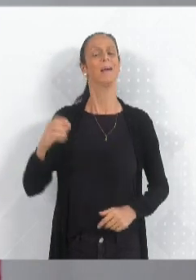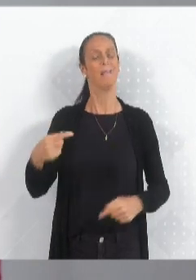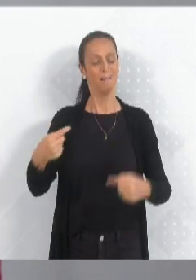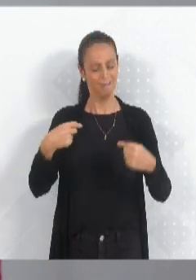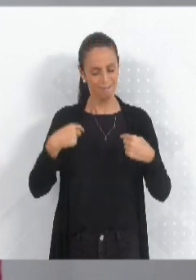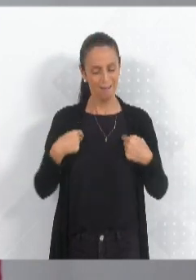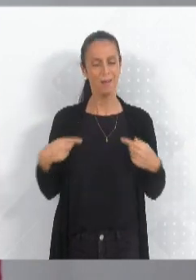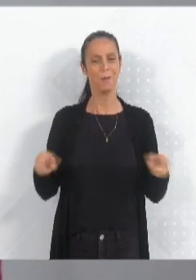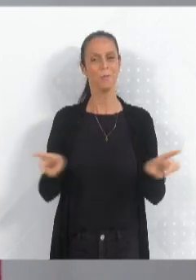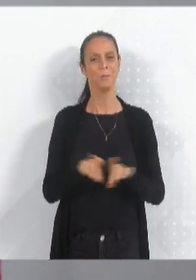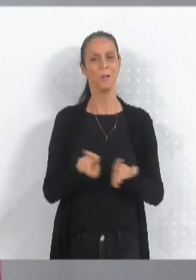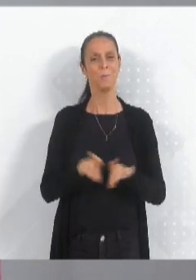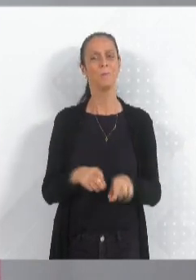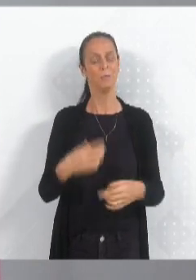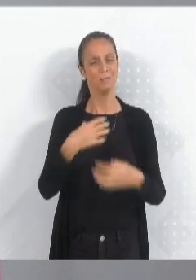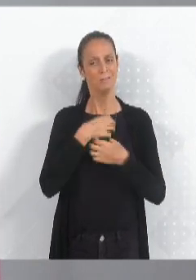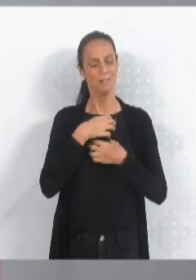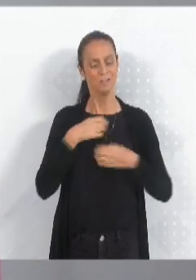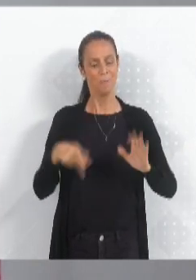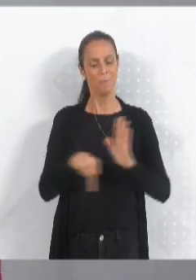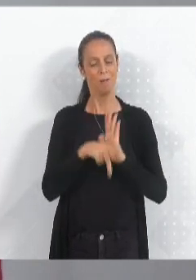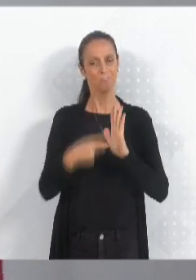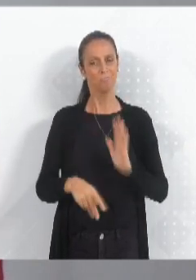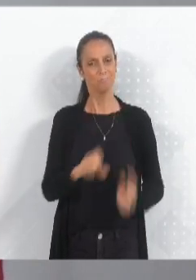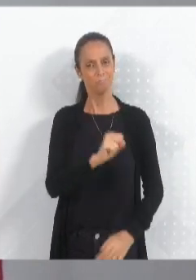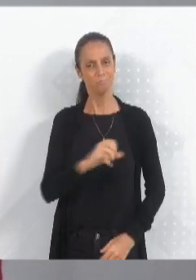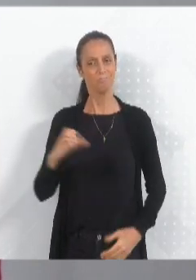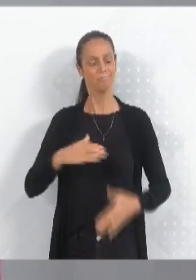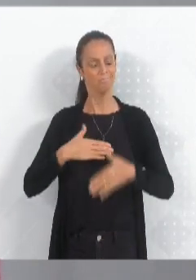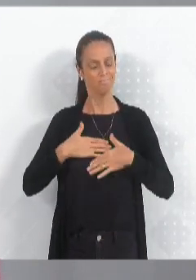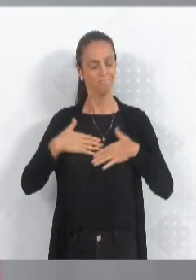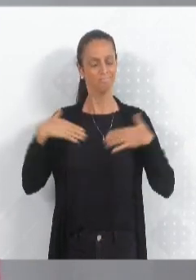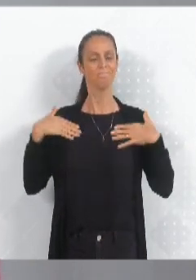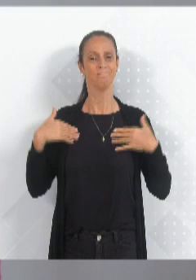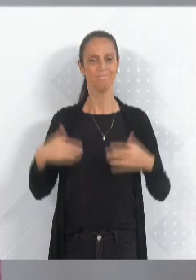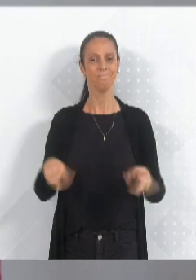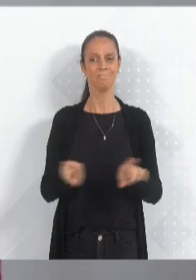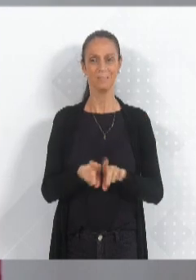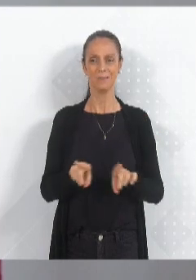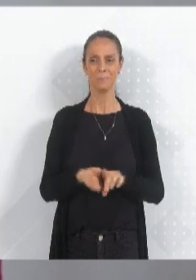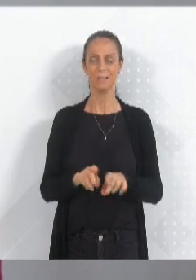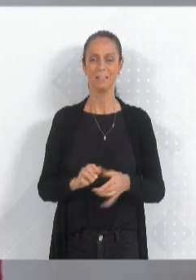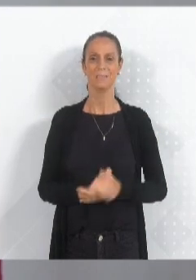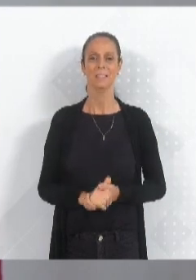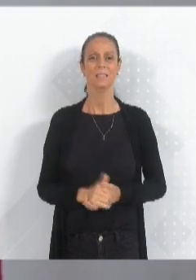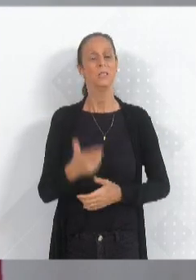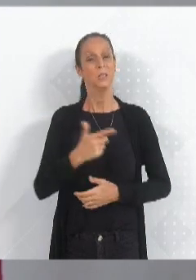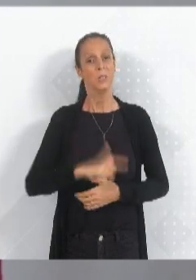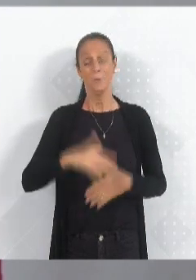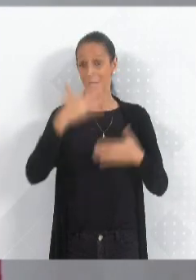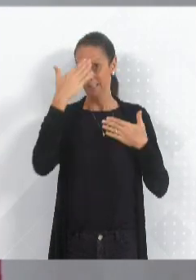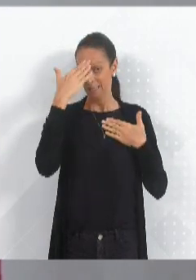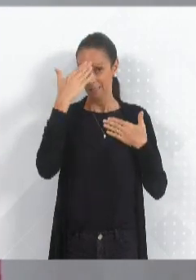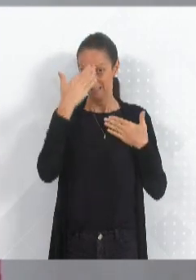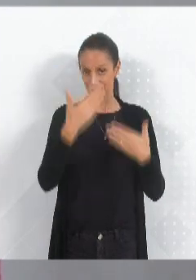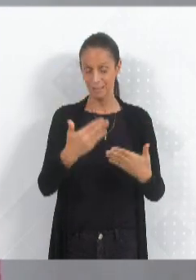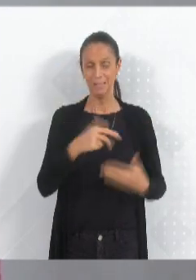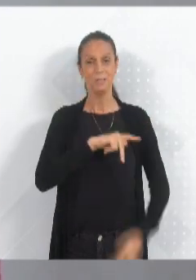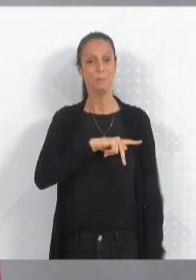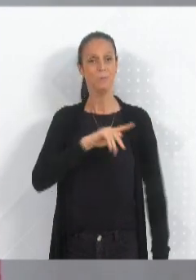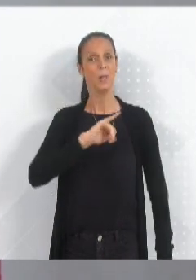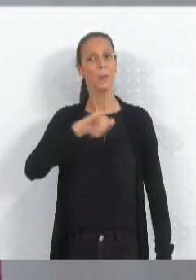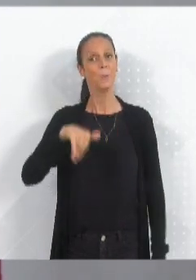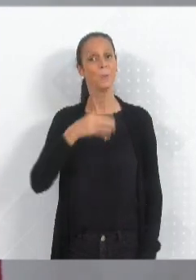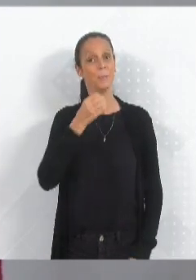um um dos filhos aqui dessa terra né com muito orgulho novamente agradeço Presidente a oportunidade as